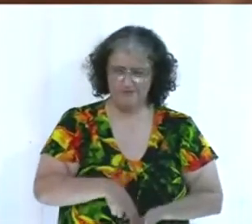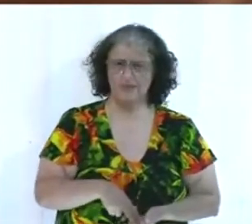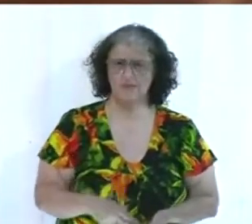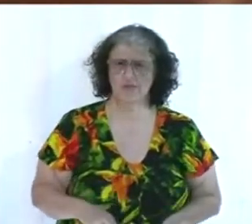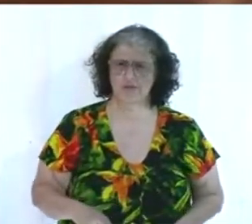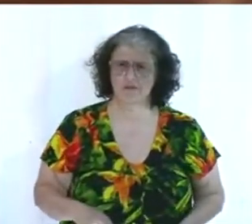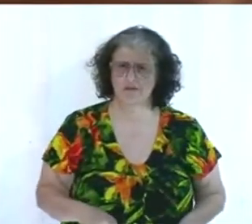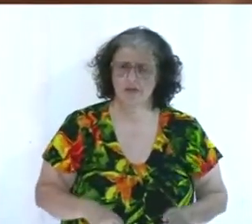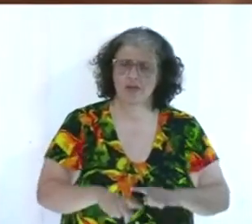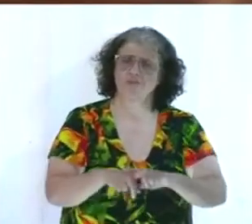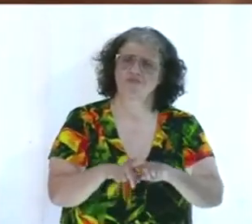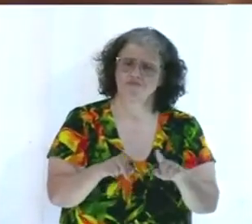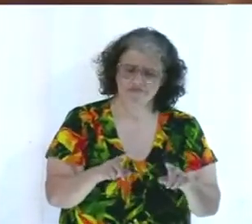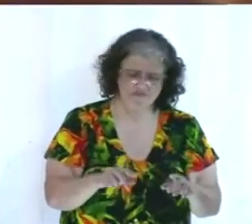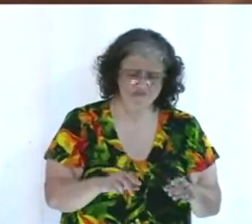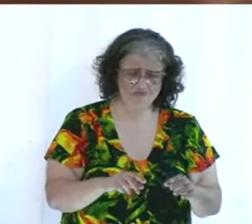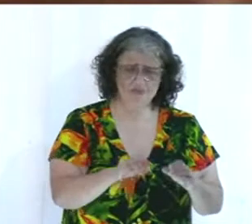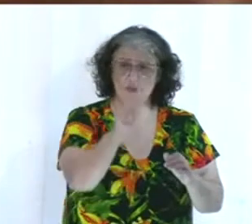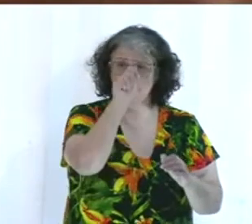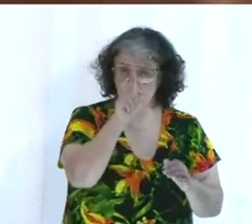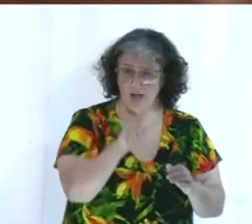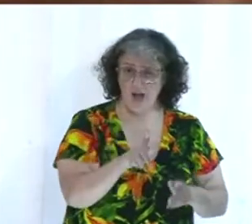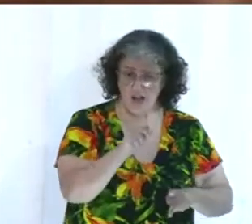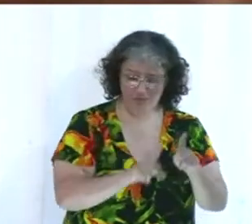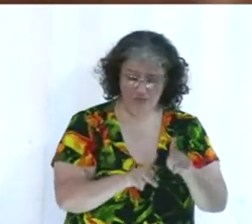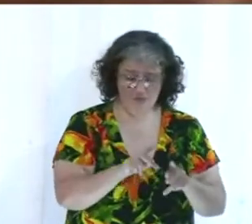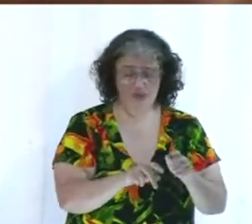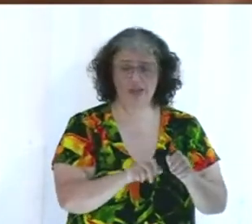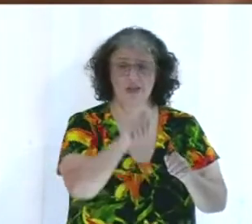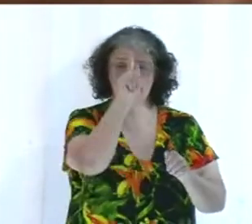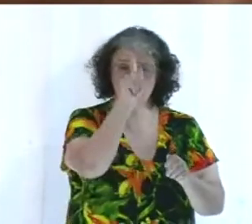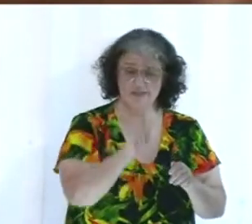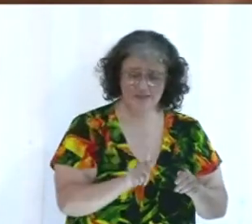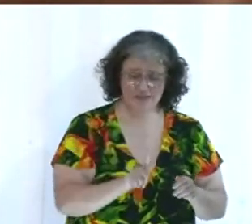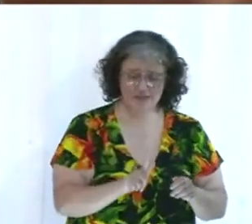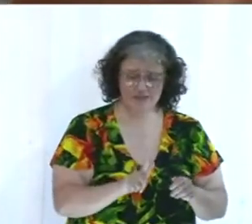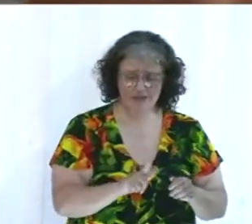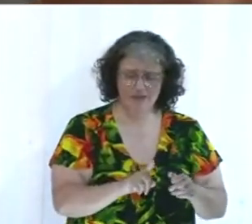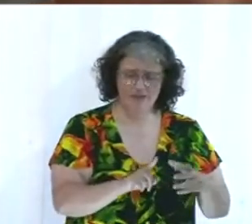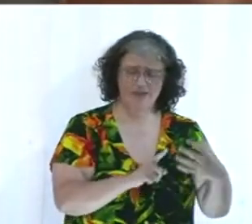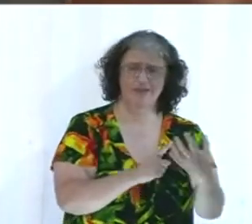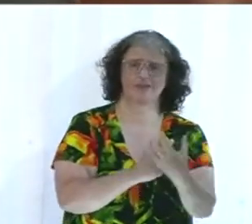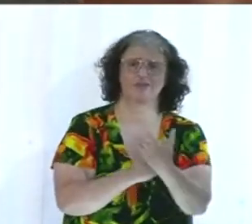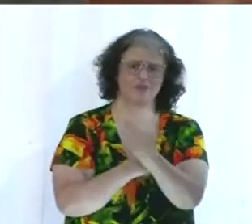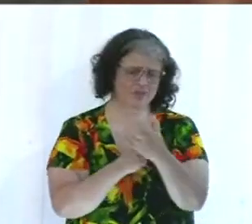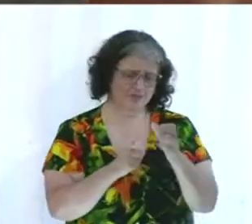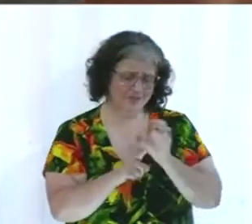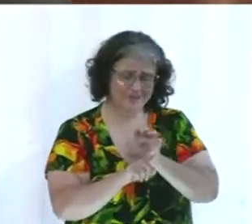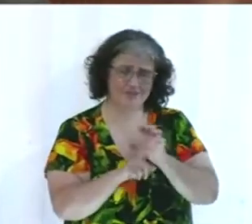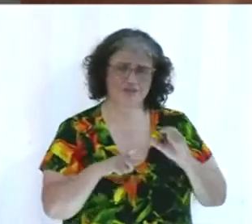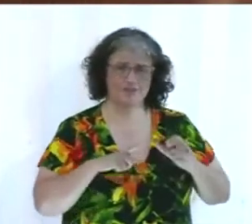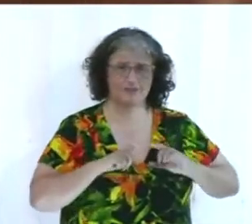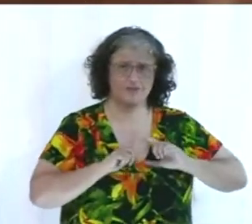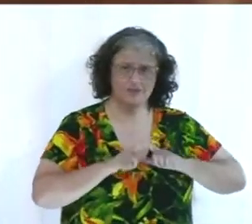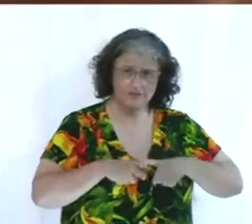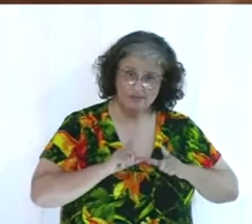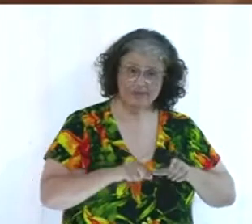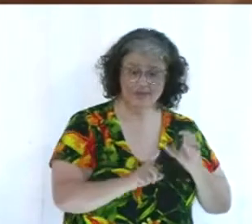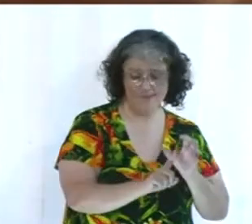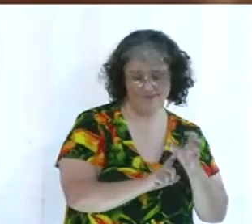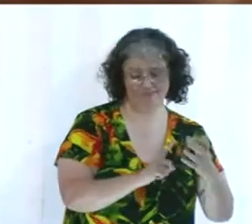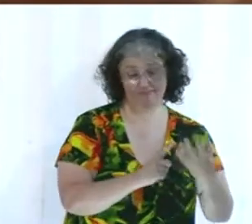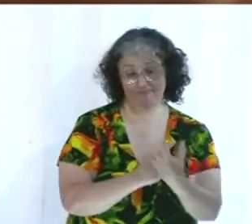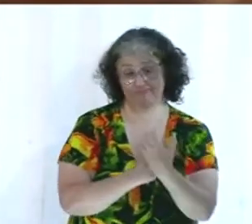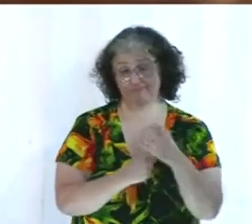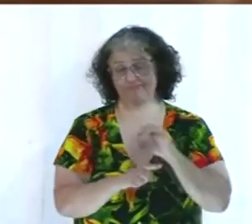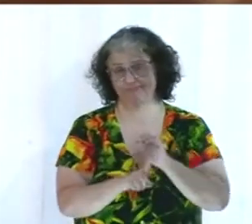muito rápida, e isso entristece o coração do apóstolo Paulo. Por isso que ele diz assim: admira-me que vocês estejais